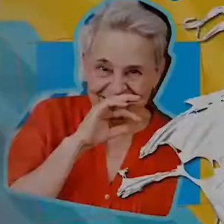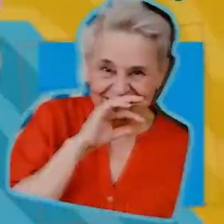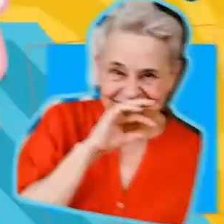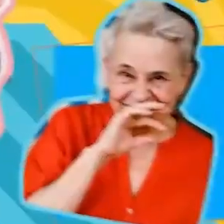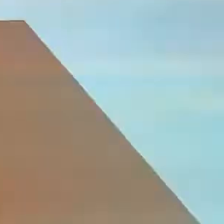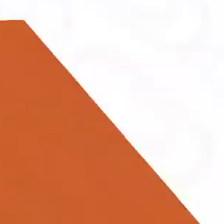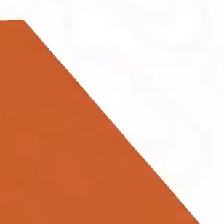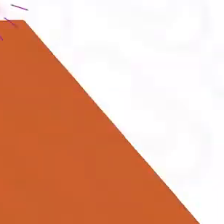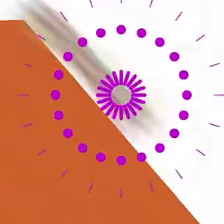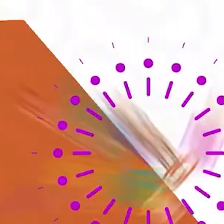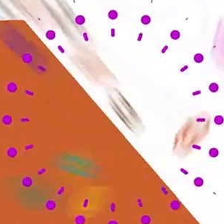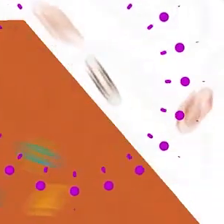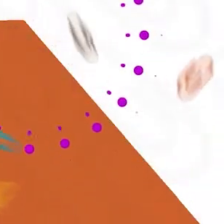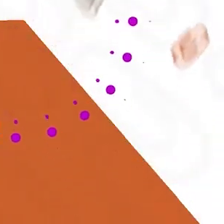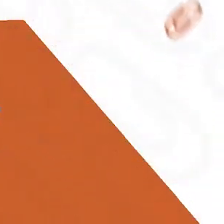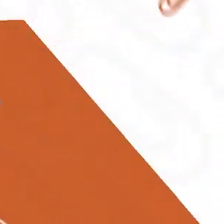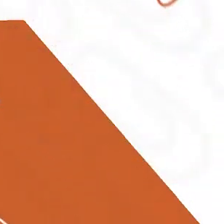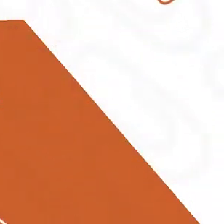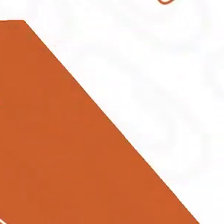o